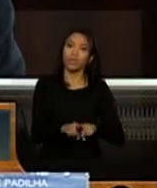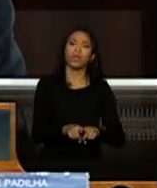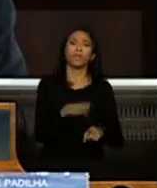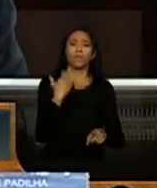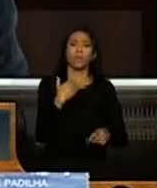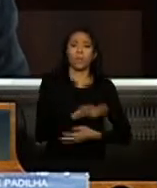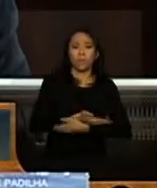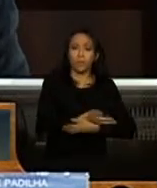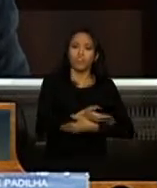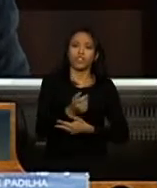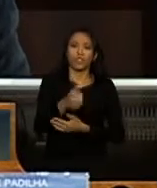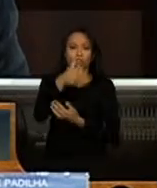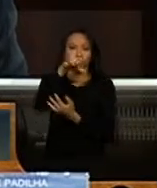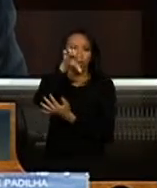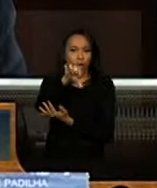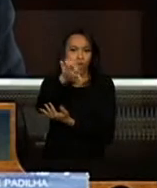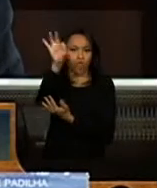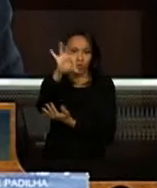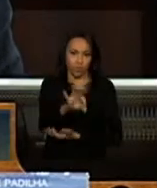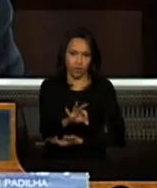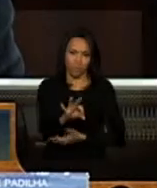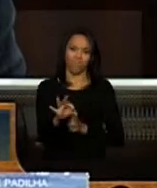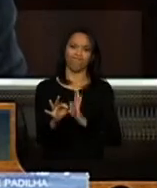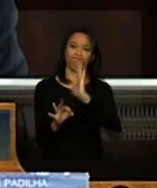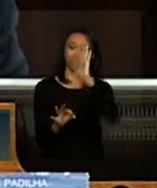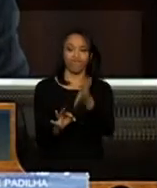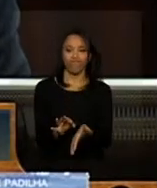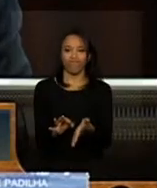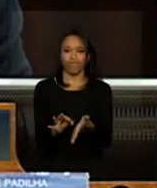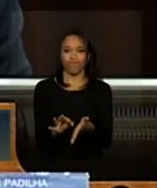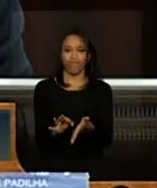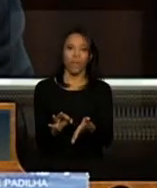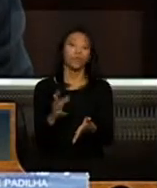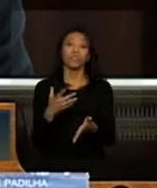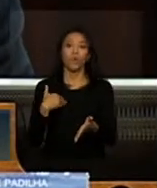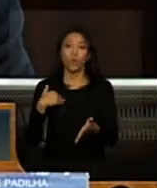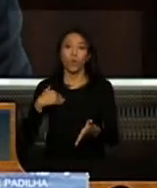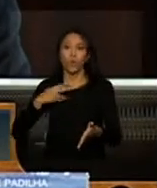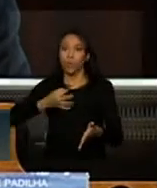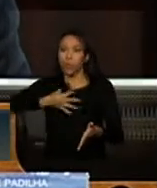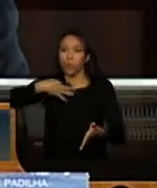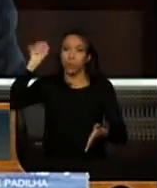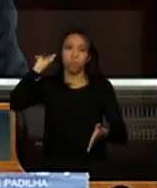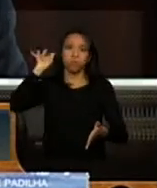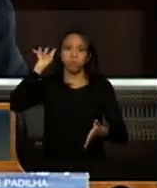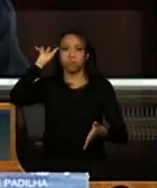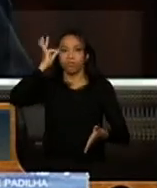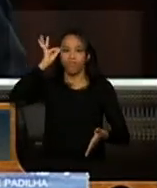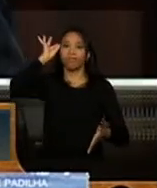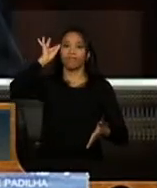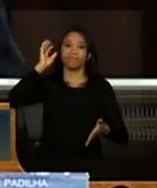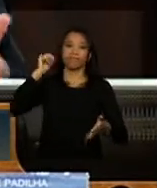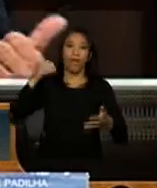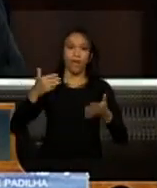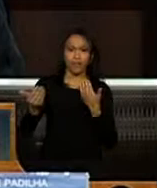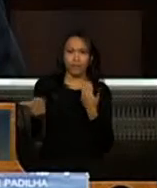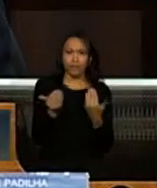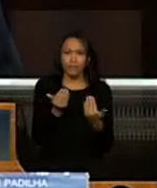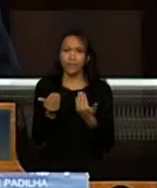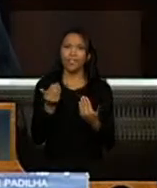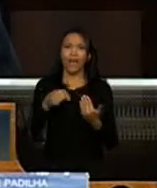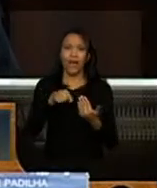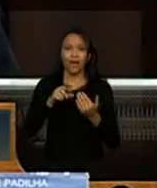infantil, de 9%. Ou seja, a velocidade da redução está maior do que esse dado